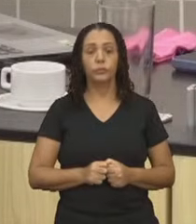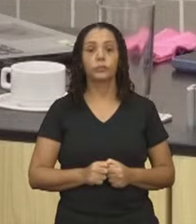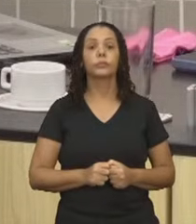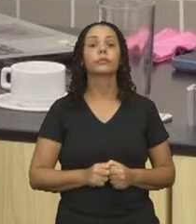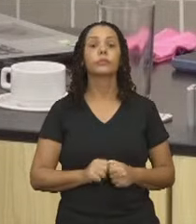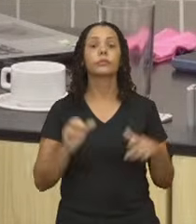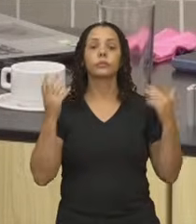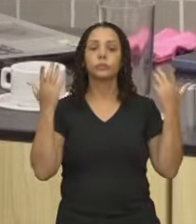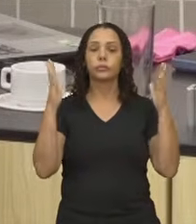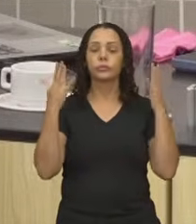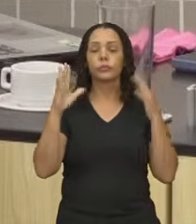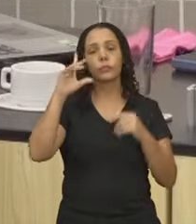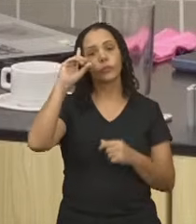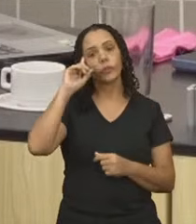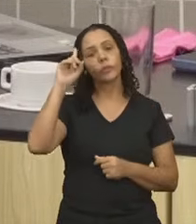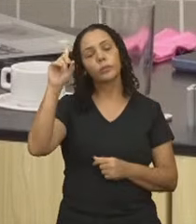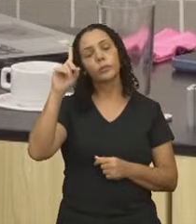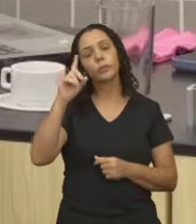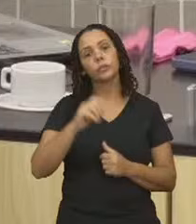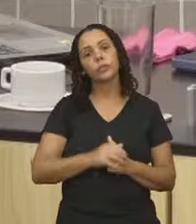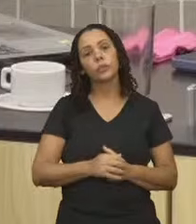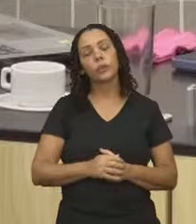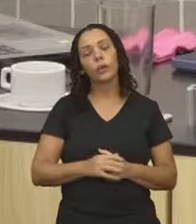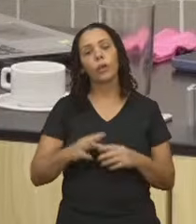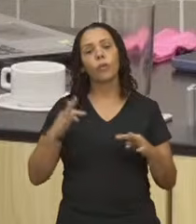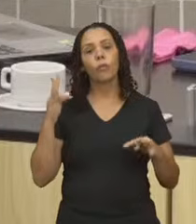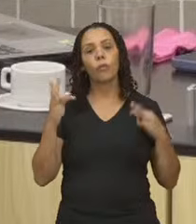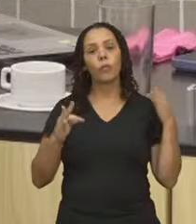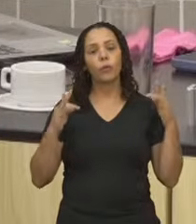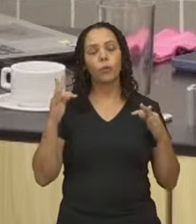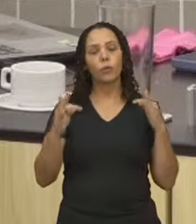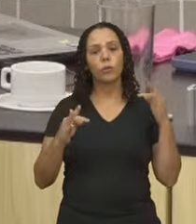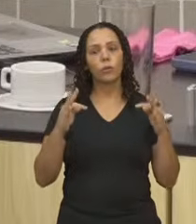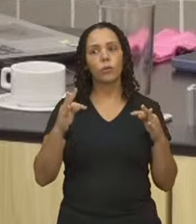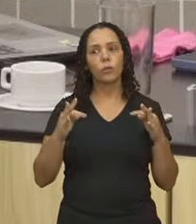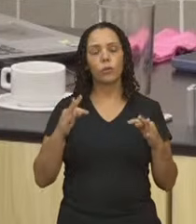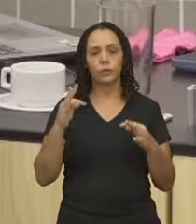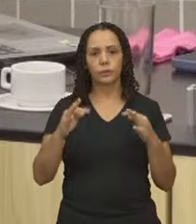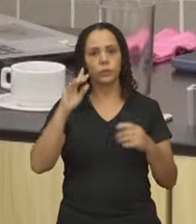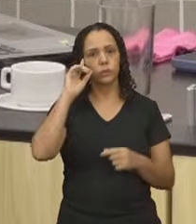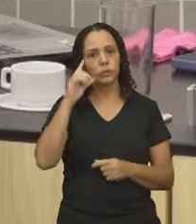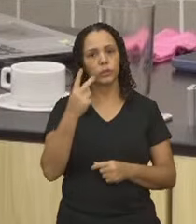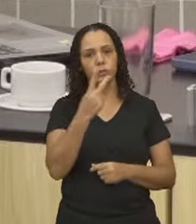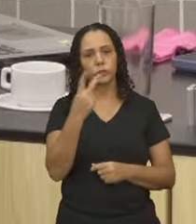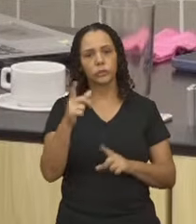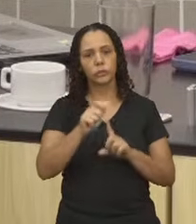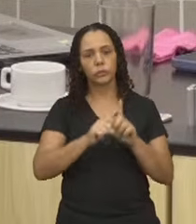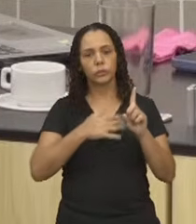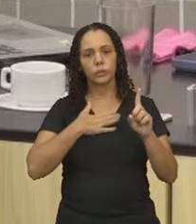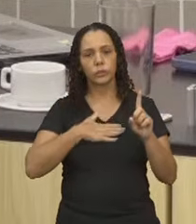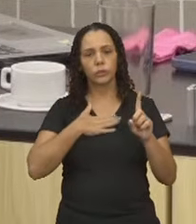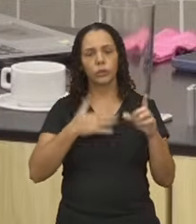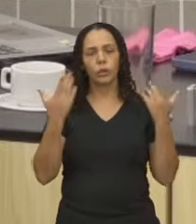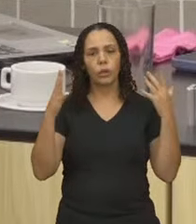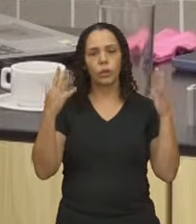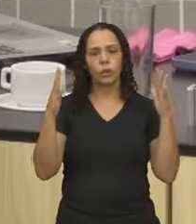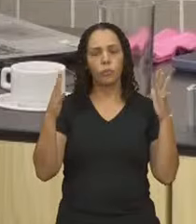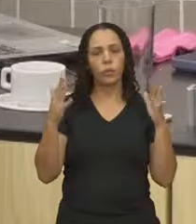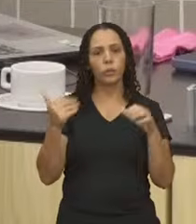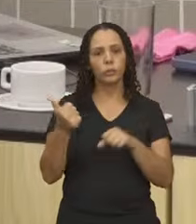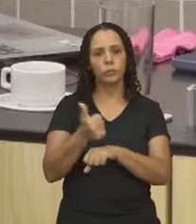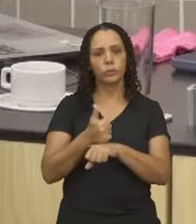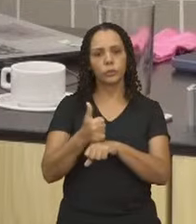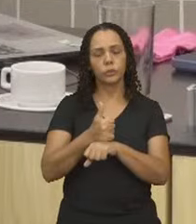Moção comemorativa pelo transcurso do Dia do Folclore, 22 de agosto. Aplausos aos agentes culturais,